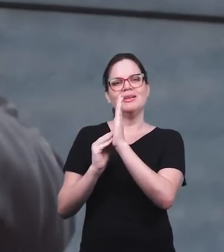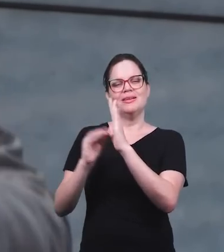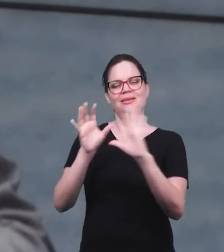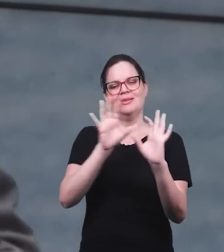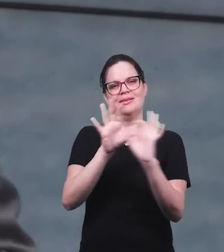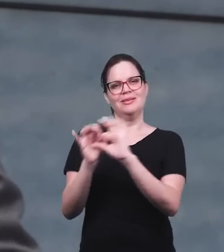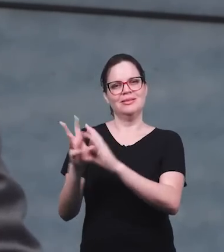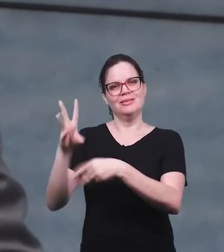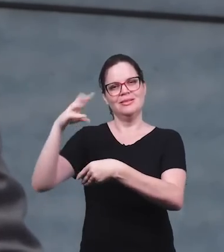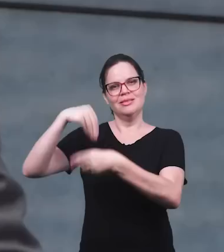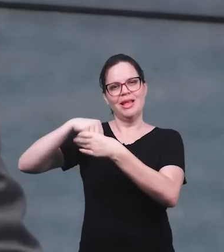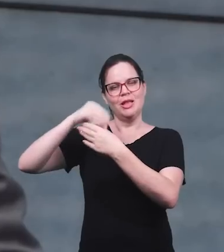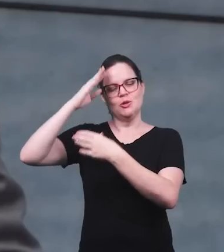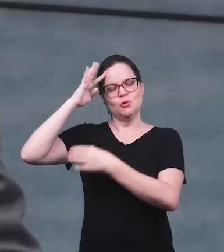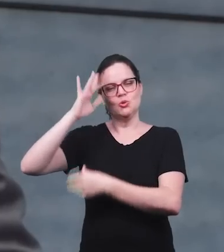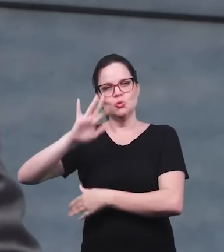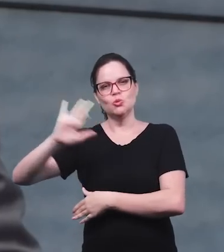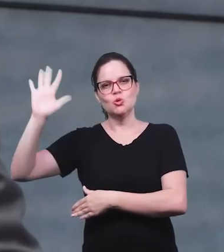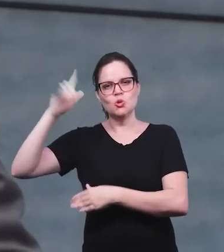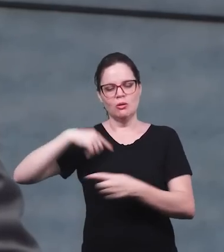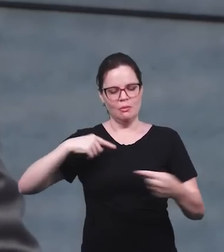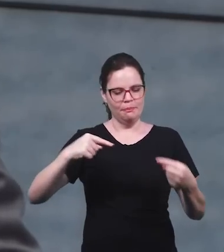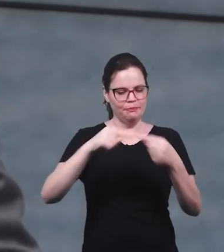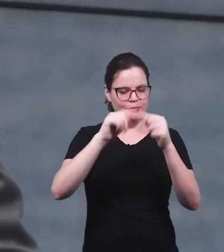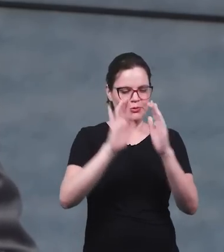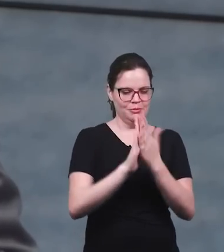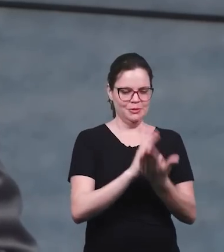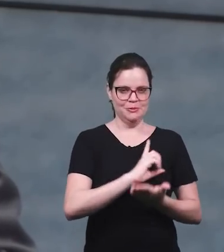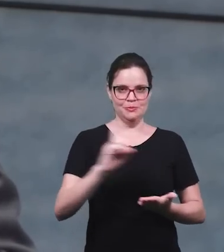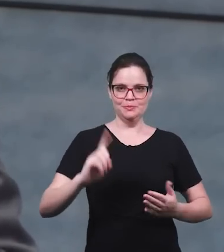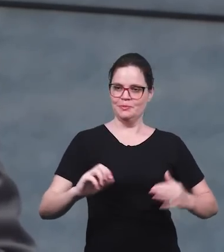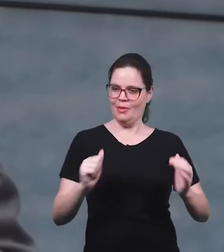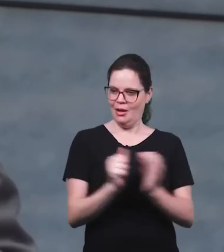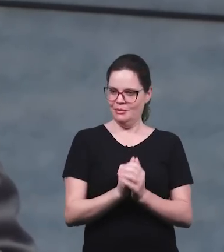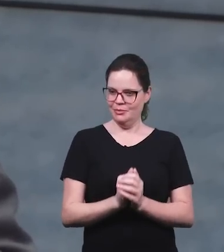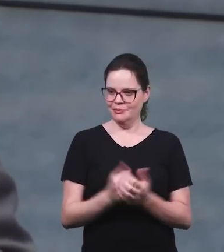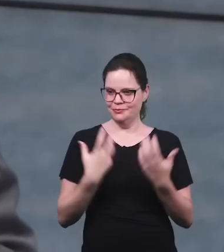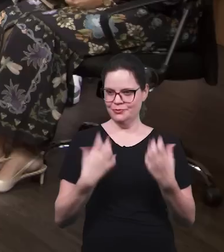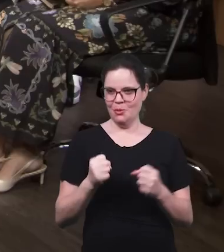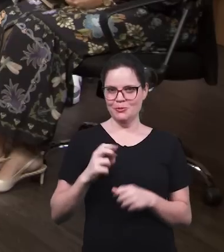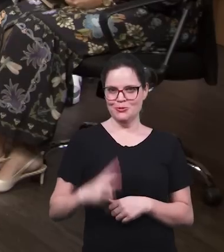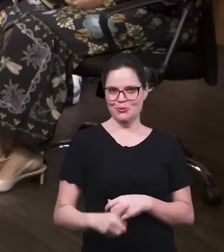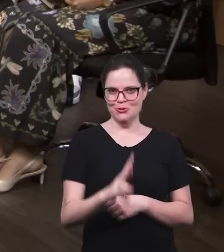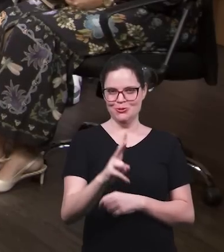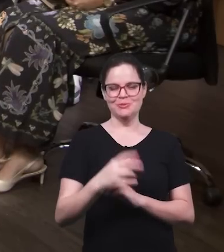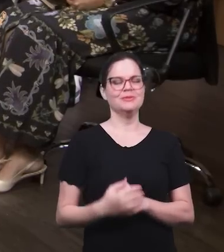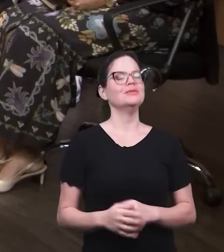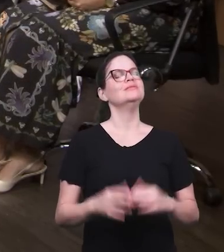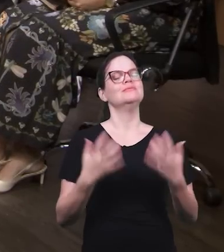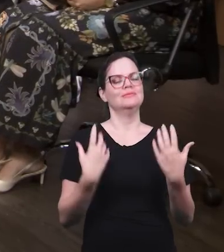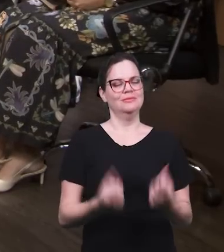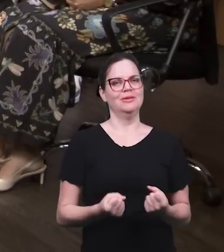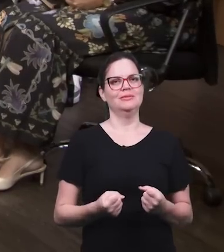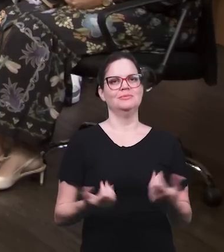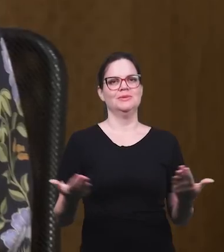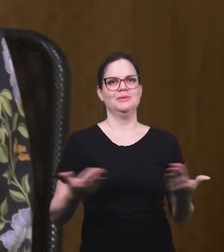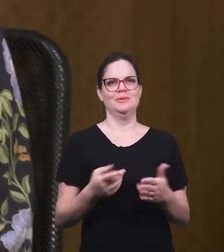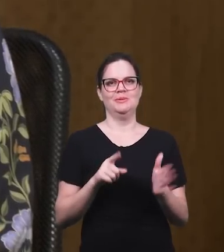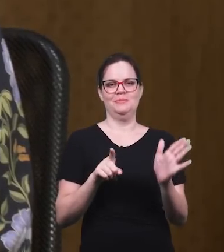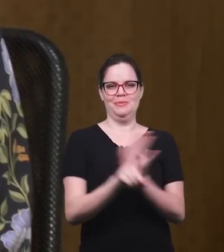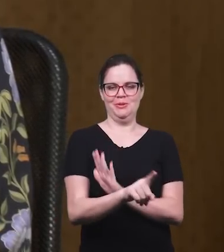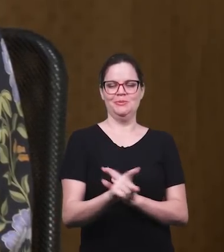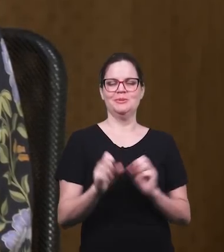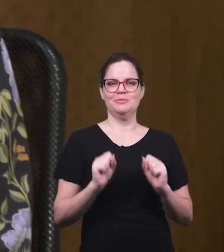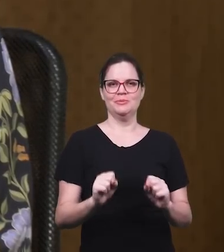que a palavra define e dirige. Amém. Vamos continuar, Karina, com os nossos jovens aqui? Vamos continuar, a próxima jovem vai